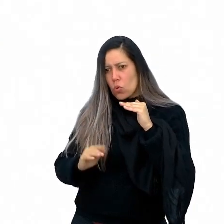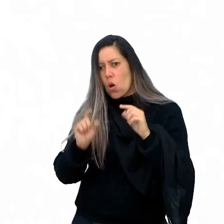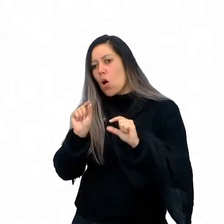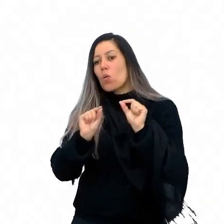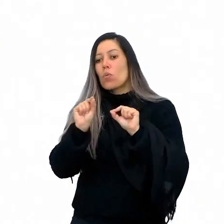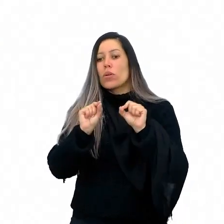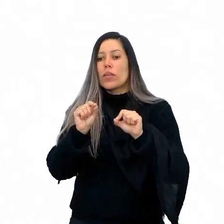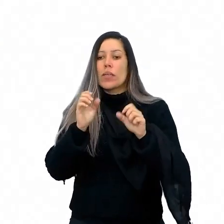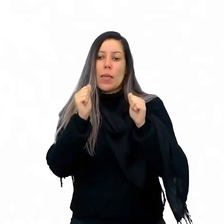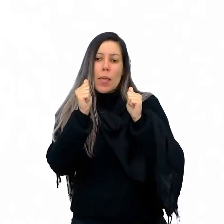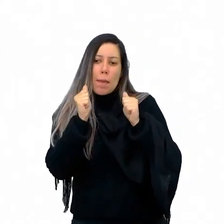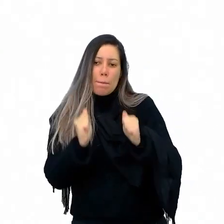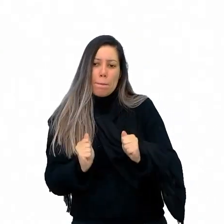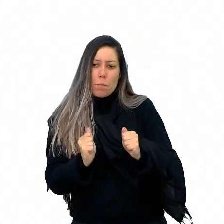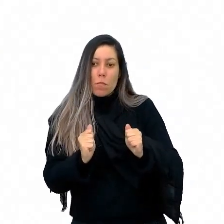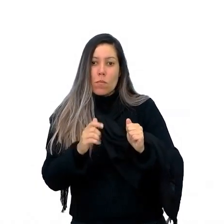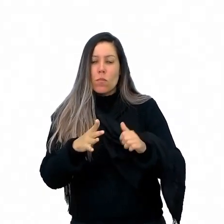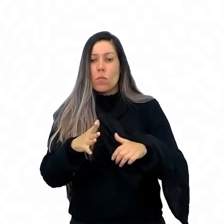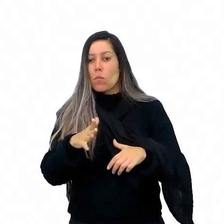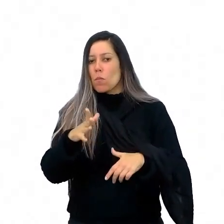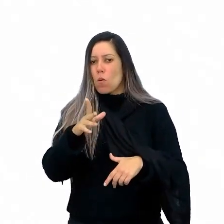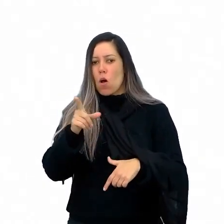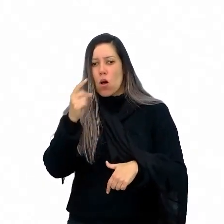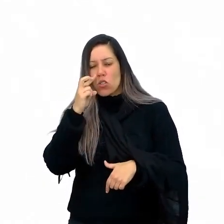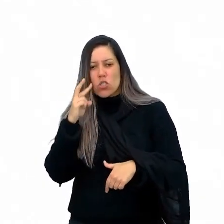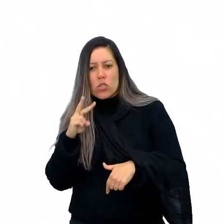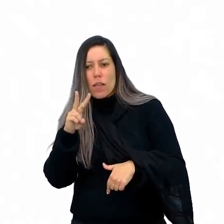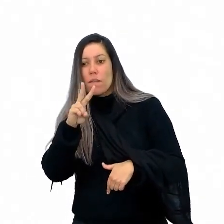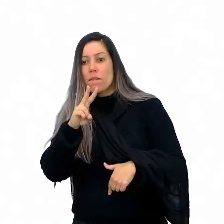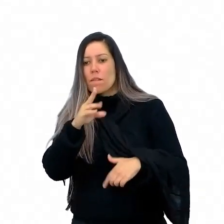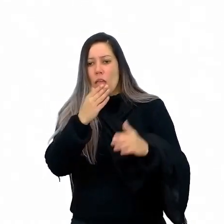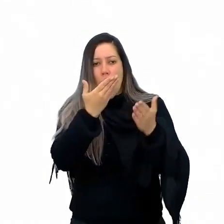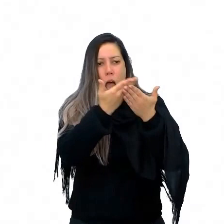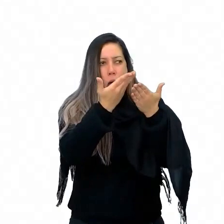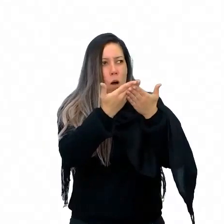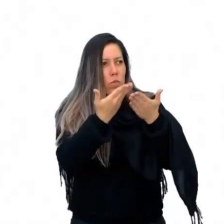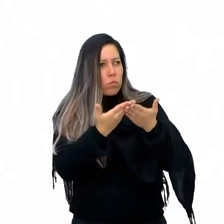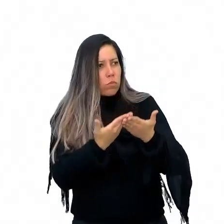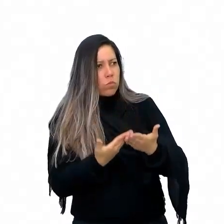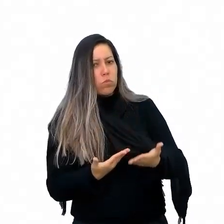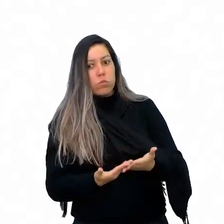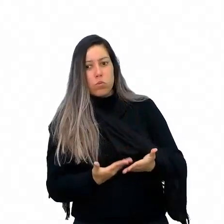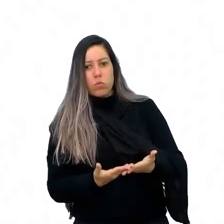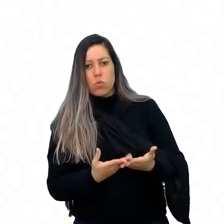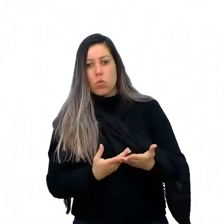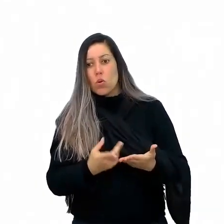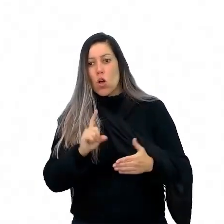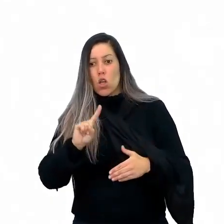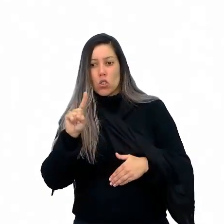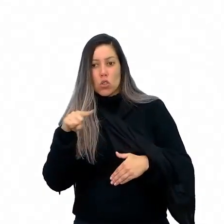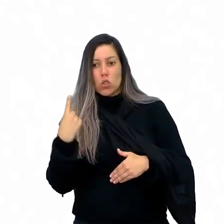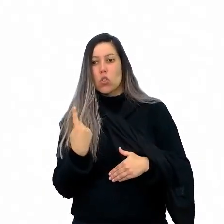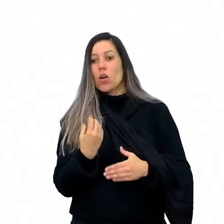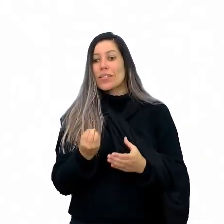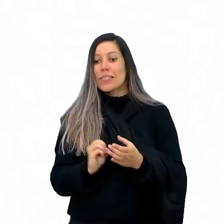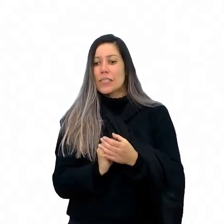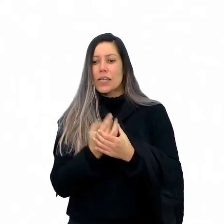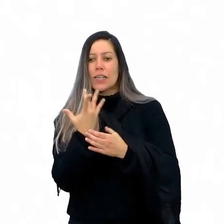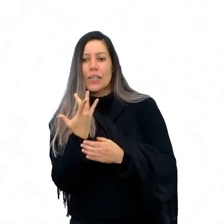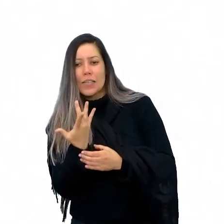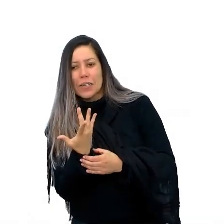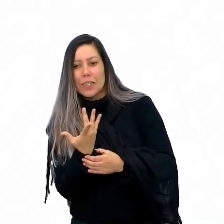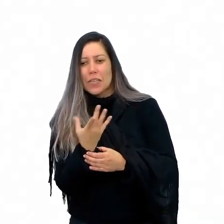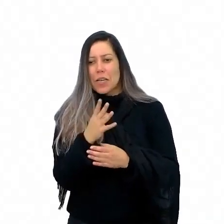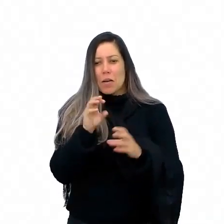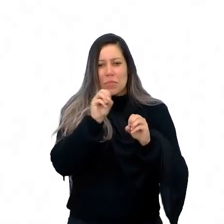nos importar em relação ao acesso aos materiais, então nós criamos aqui quase que um tutorial para vocês,